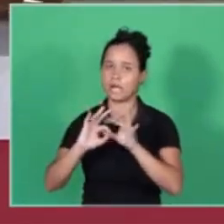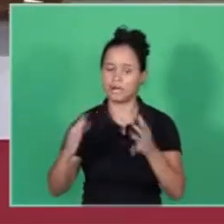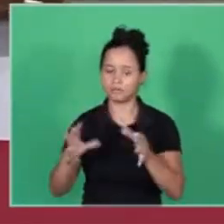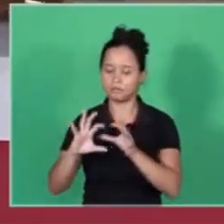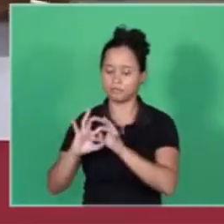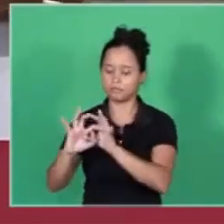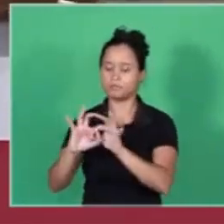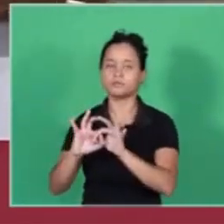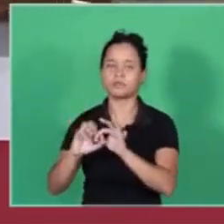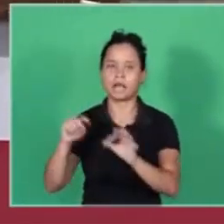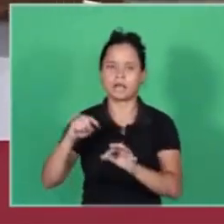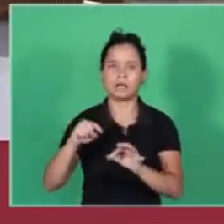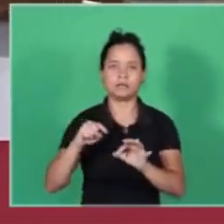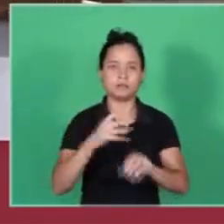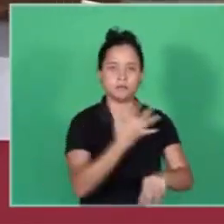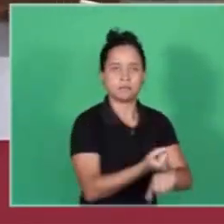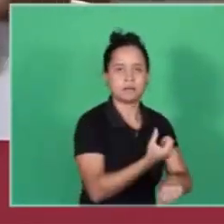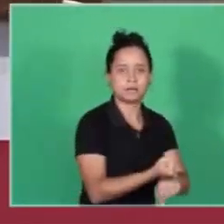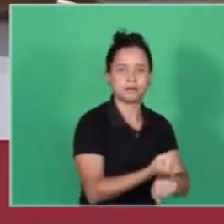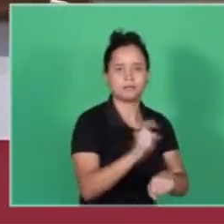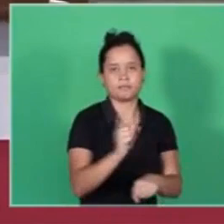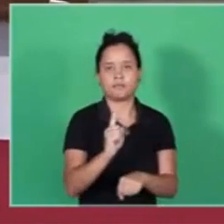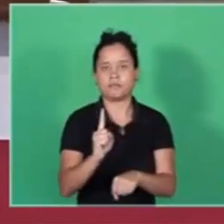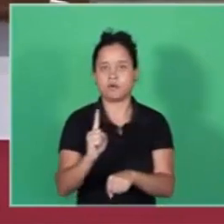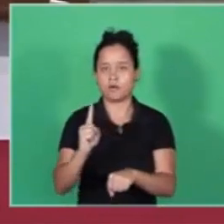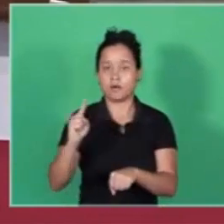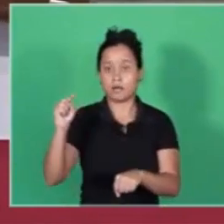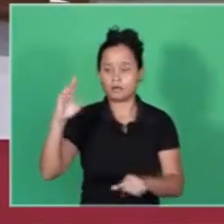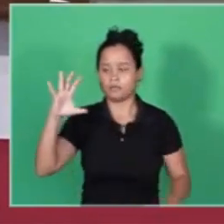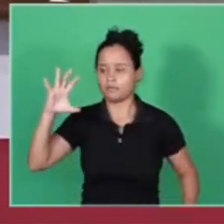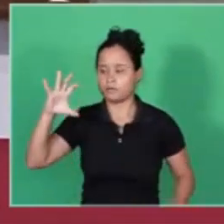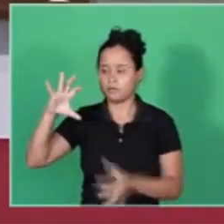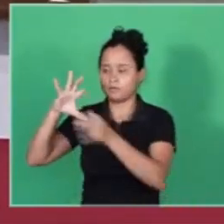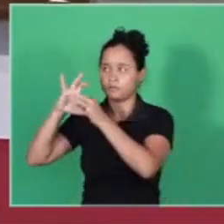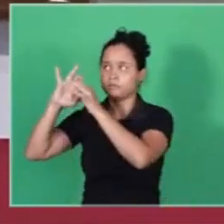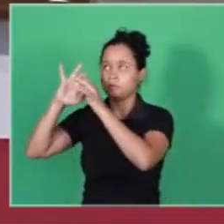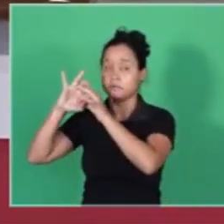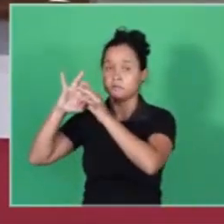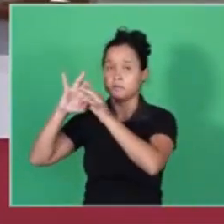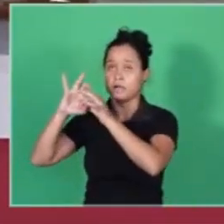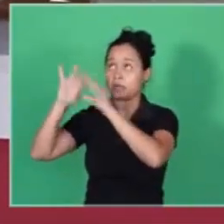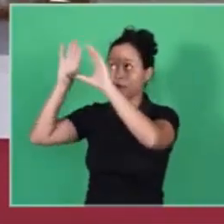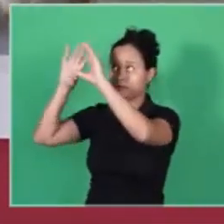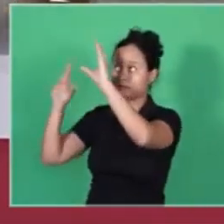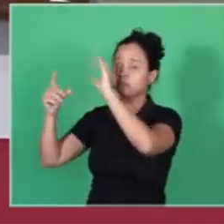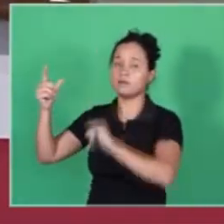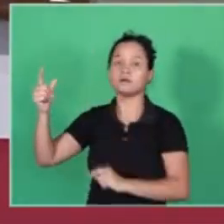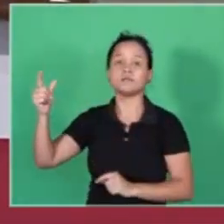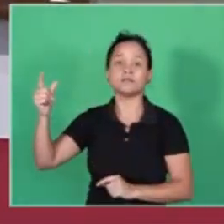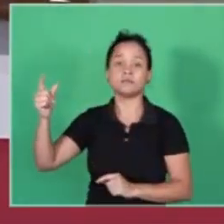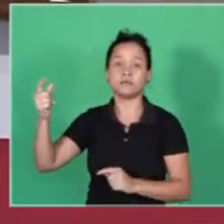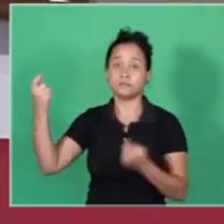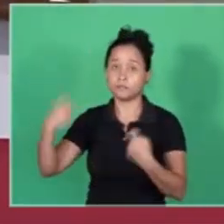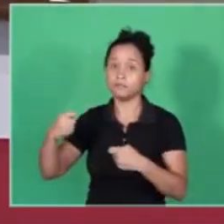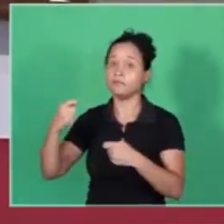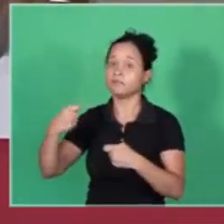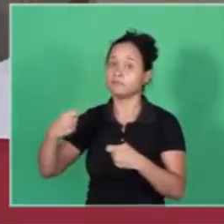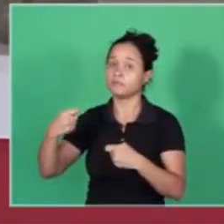matéria. Aquilo que liga o homem à eternidade. Mas tem que vir da eternidade. Jesus fez isso. Veio da